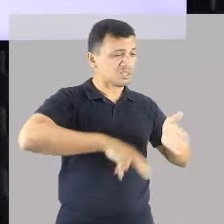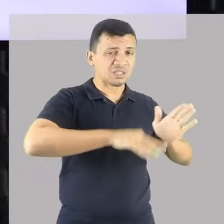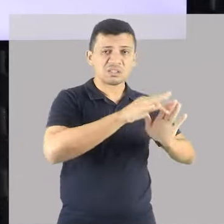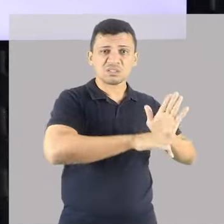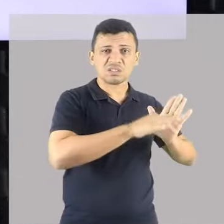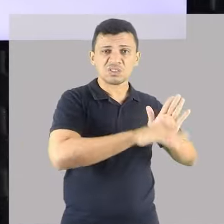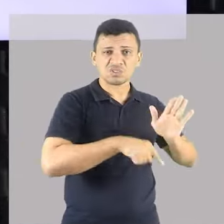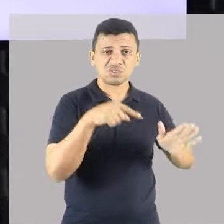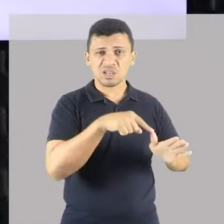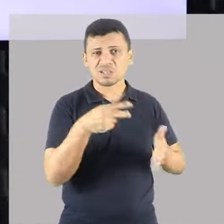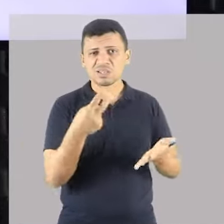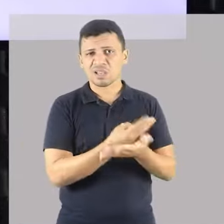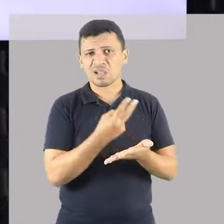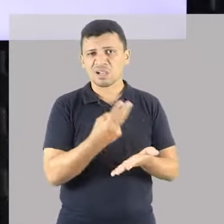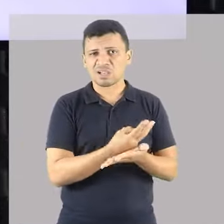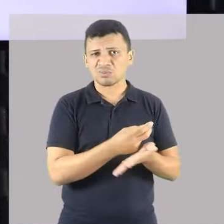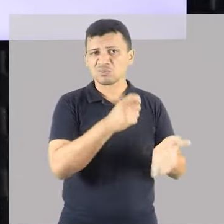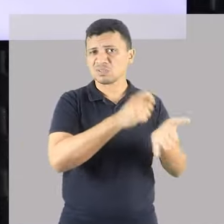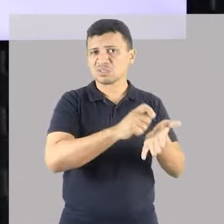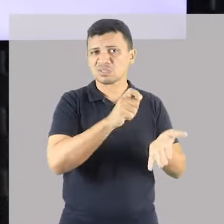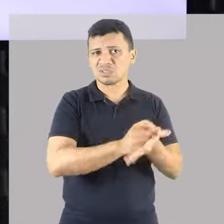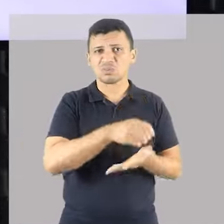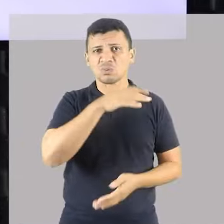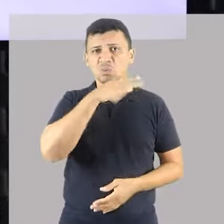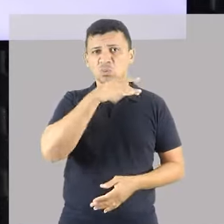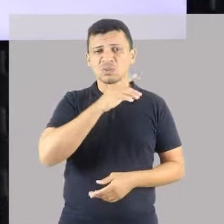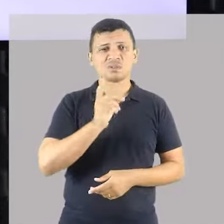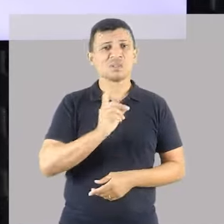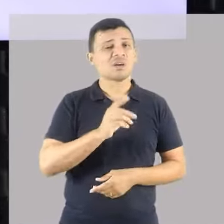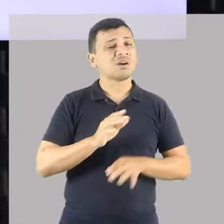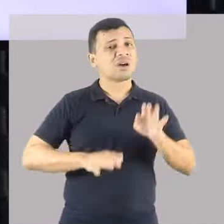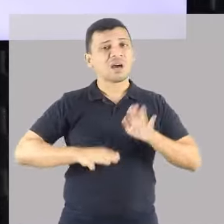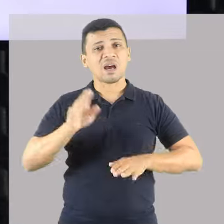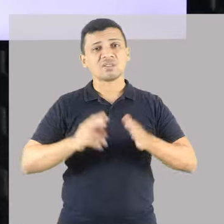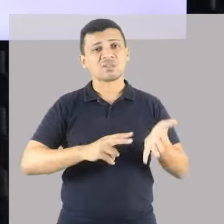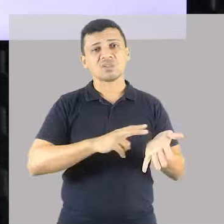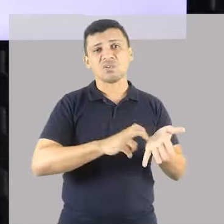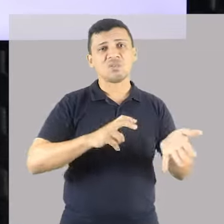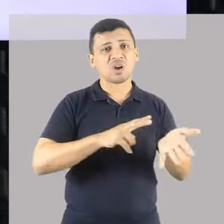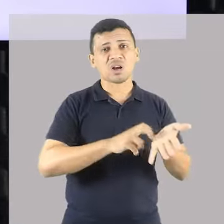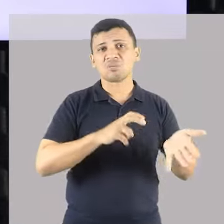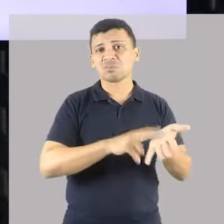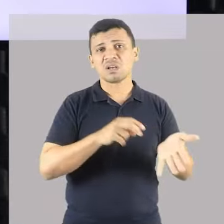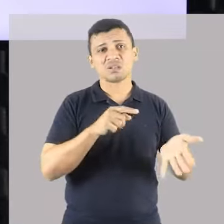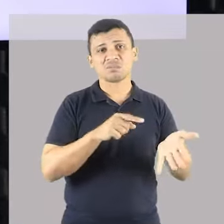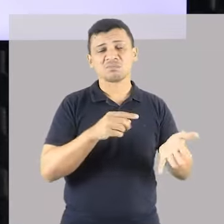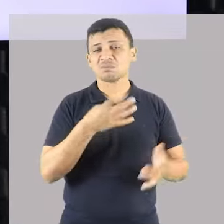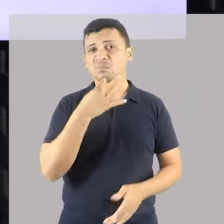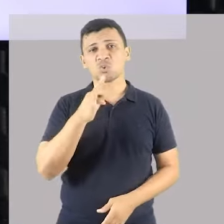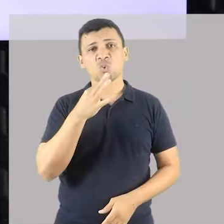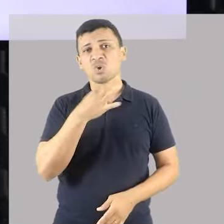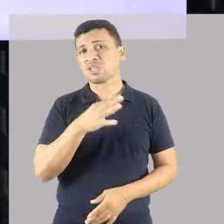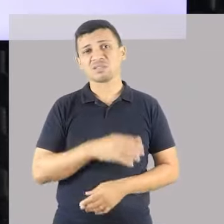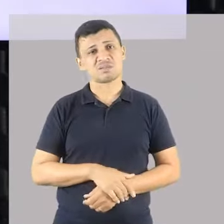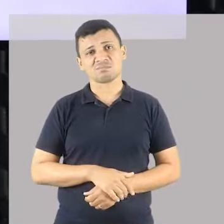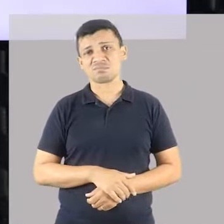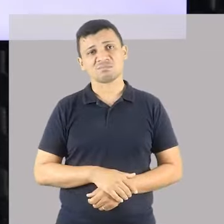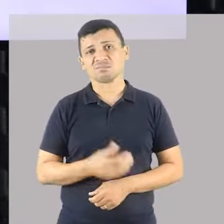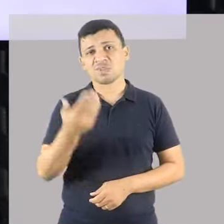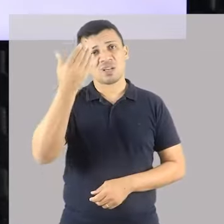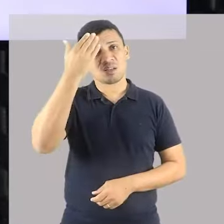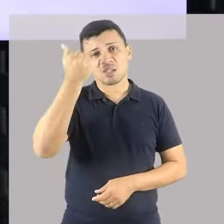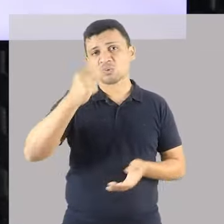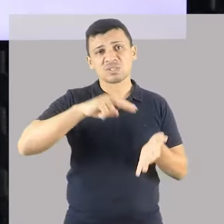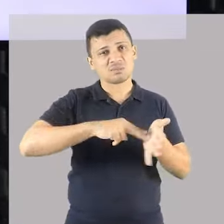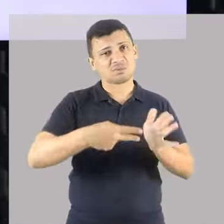incorreto ou que ele esteja mal escrito mas às vezes é porque o vocabulário daquele texto você não consegue dominar Você não sabe